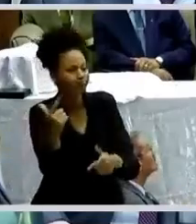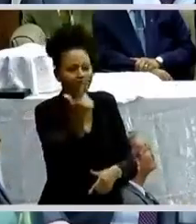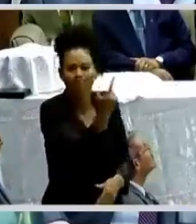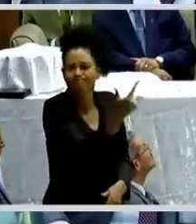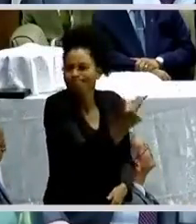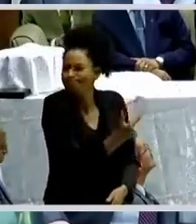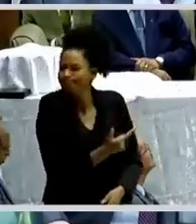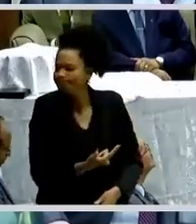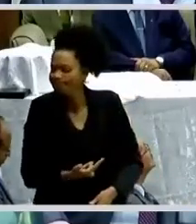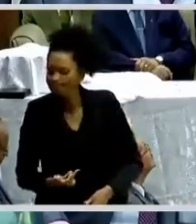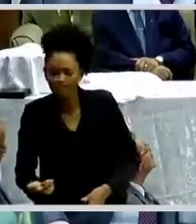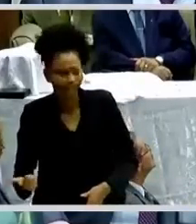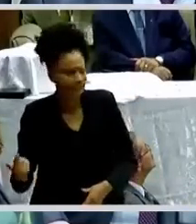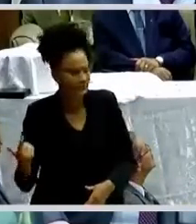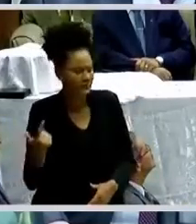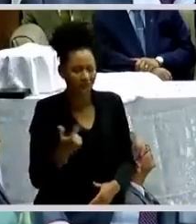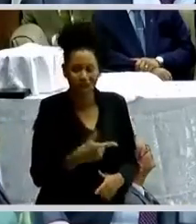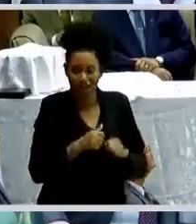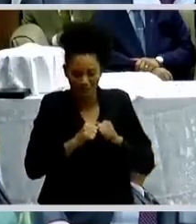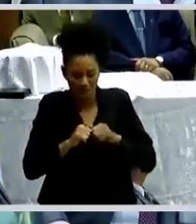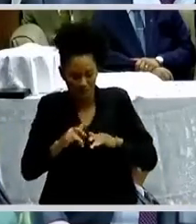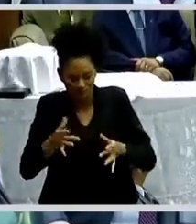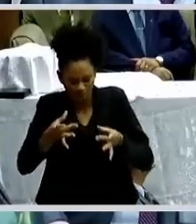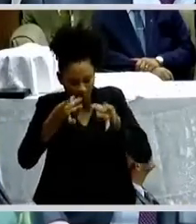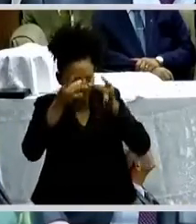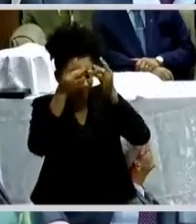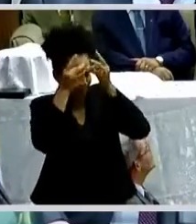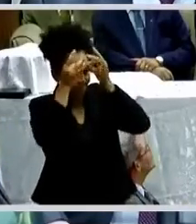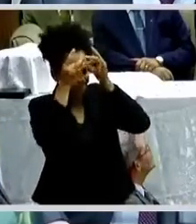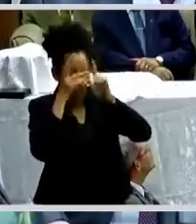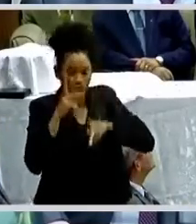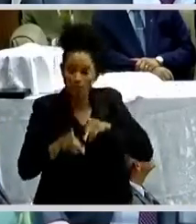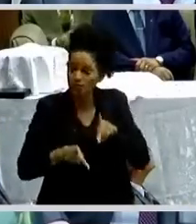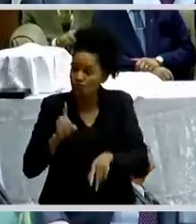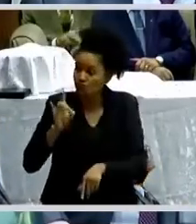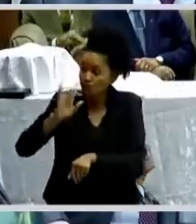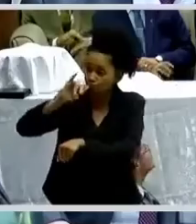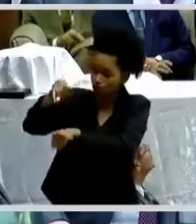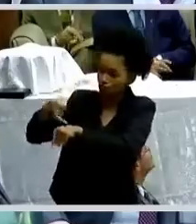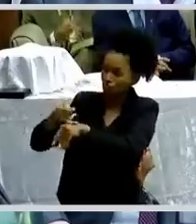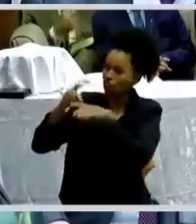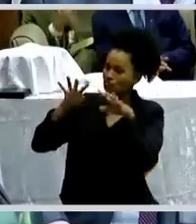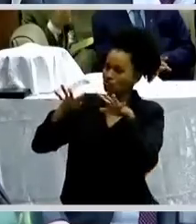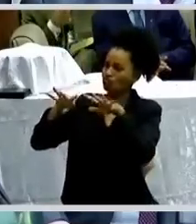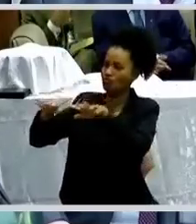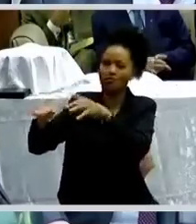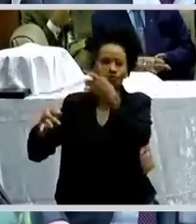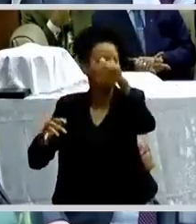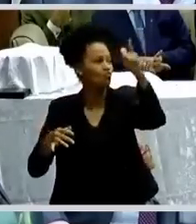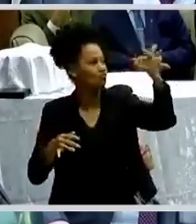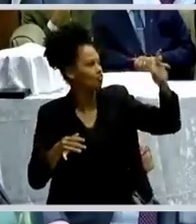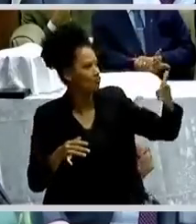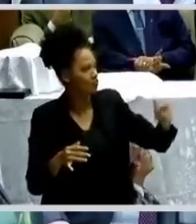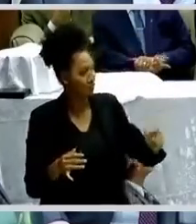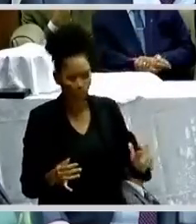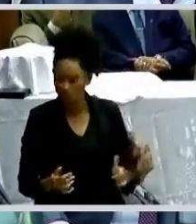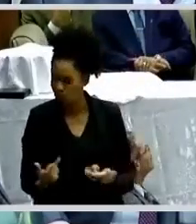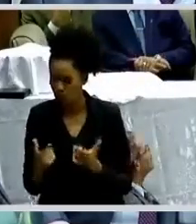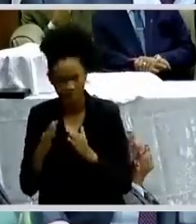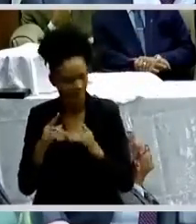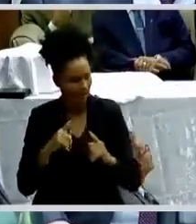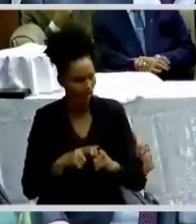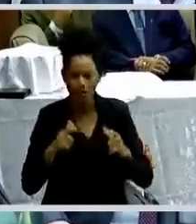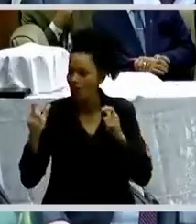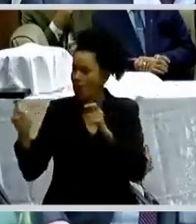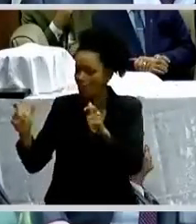adoração. Estava impregnado na mente do povo que ia adorar só em Jerusalém, porque não tinha mais na nossa linguagem congregações